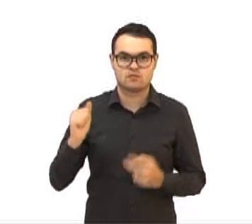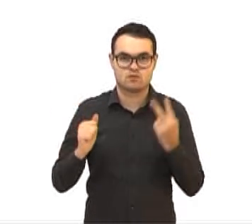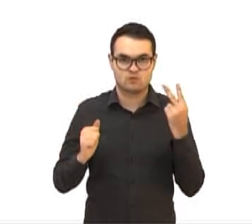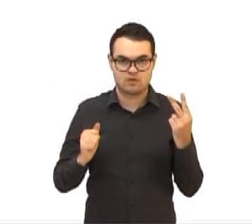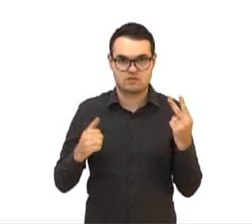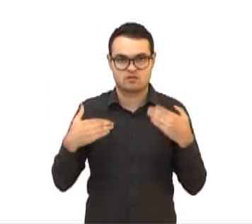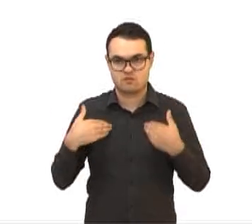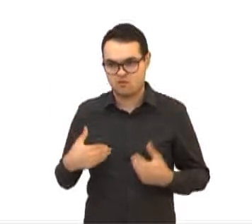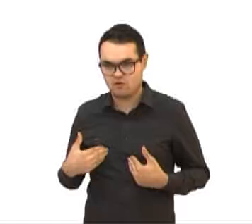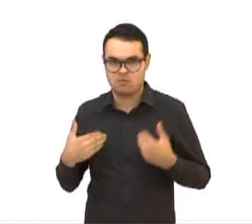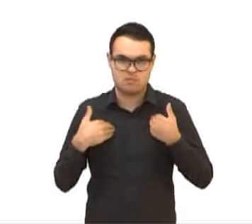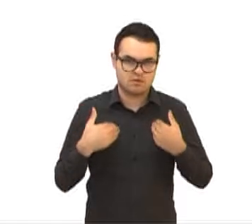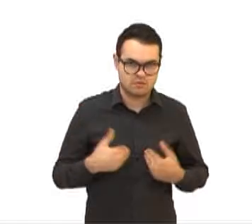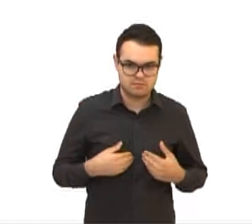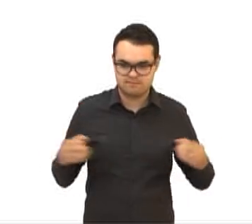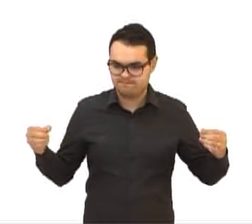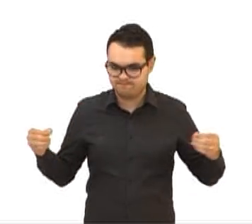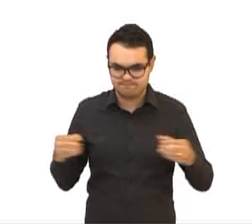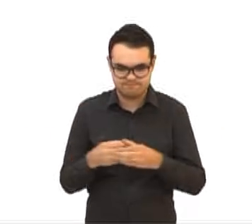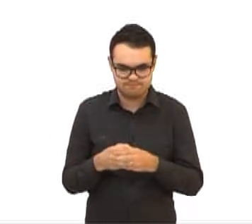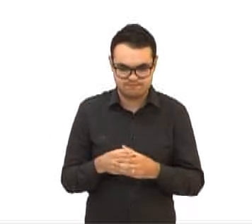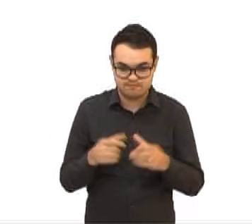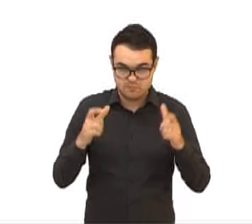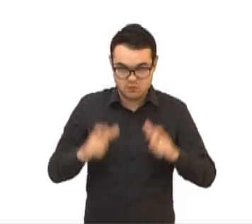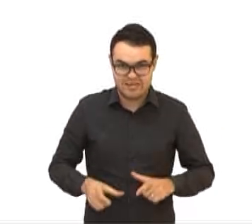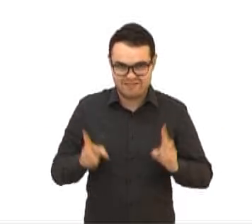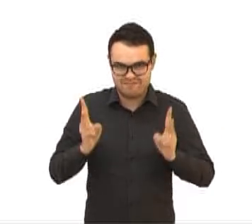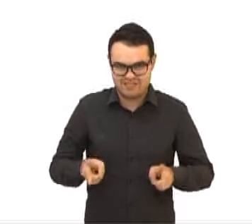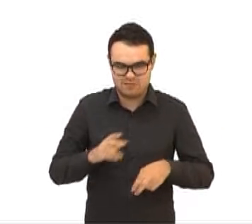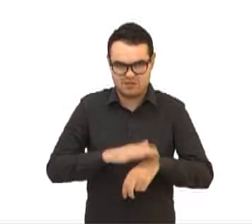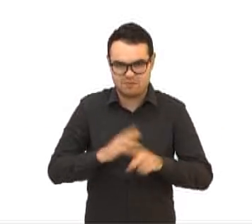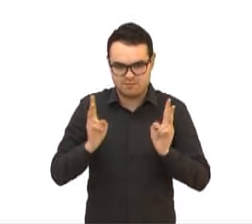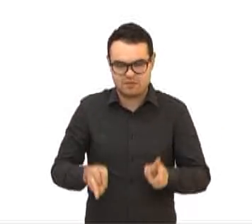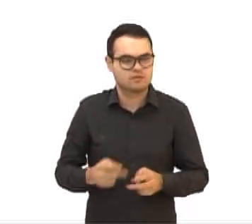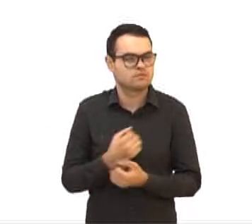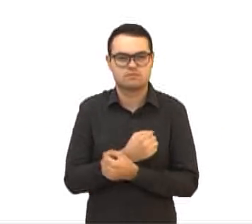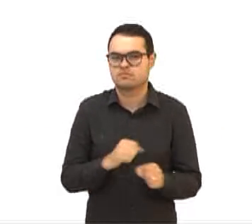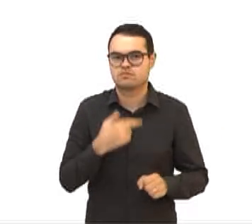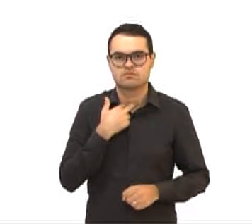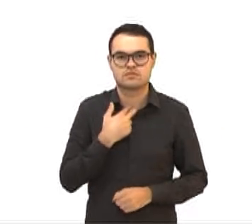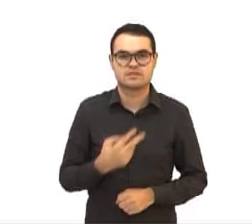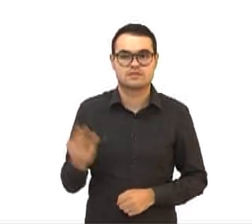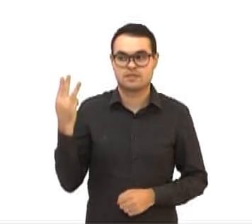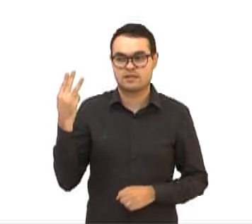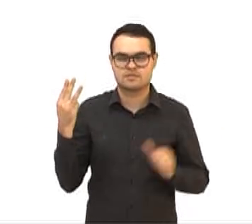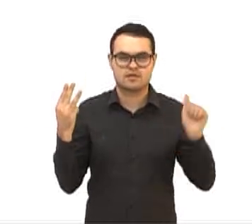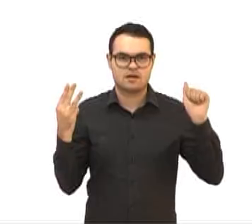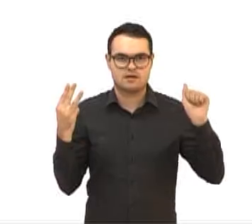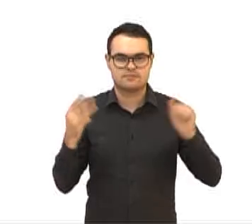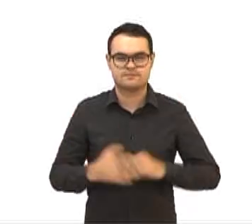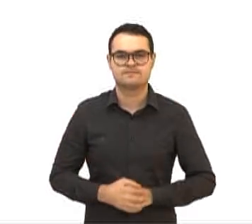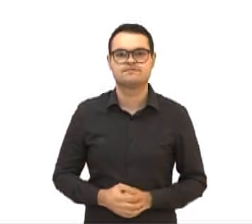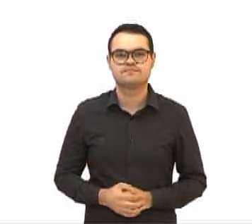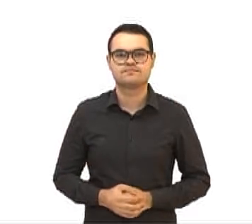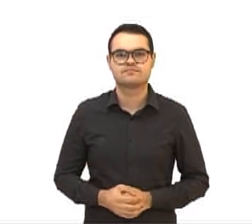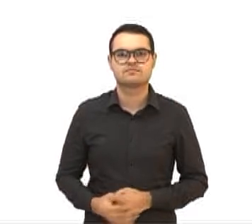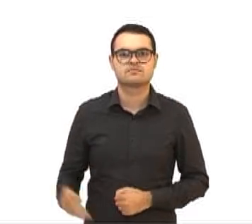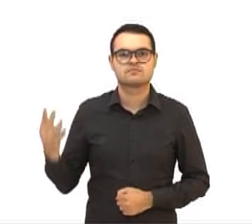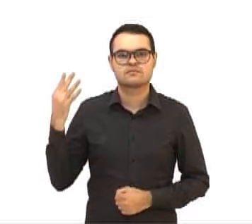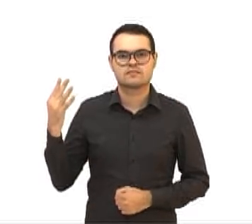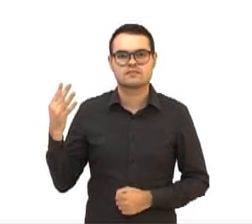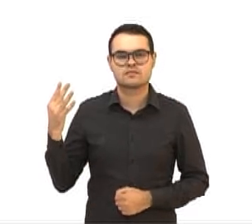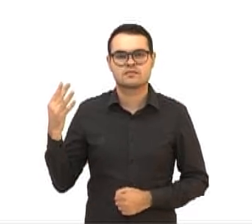podem ocupar o mesmo espaço, o mesmo lugar ao mesmo tempo. Então, 3, letra A. 4,